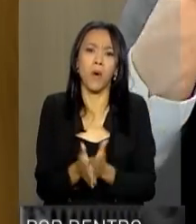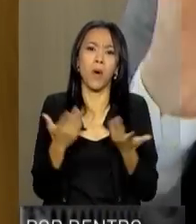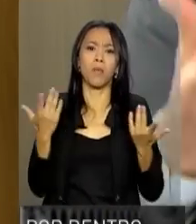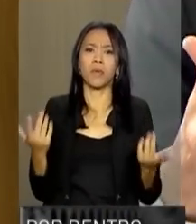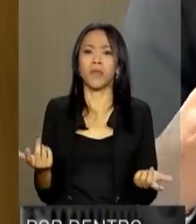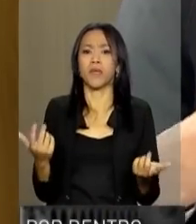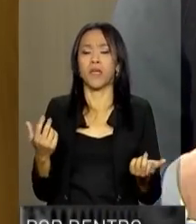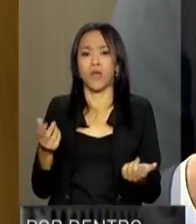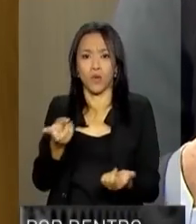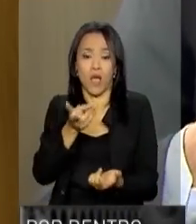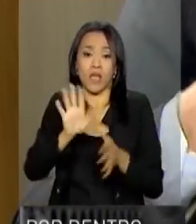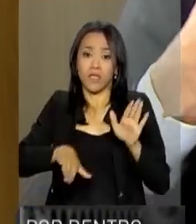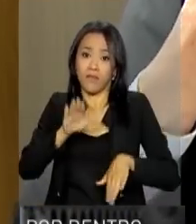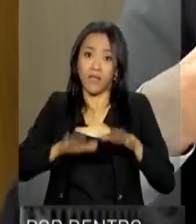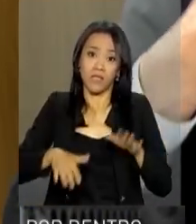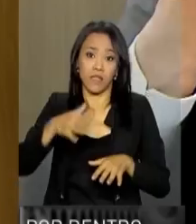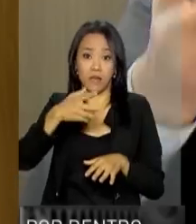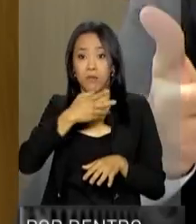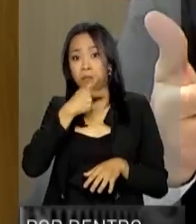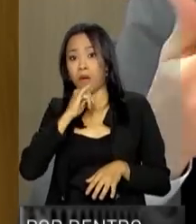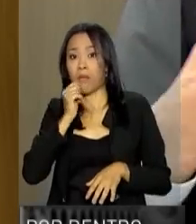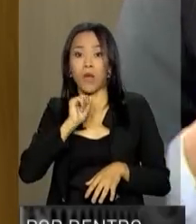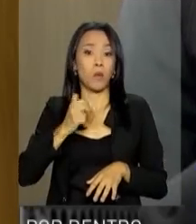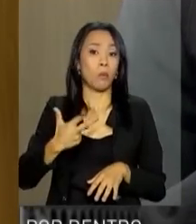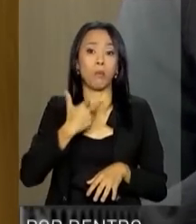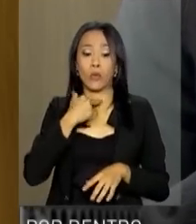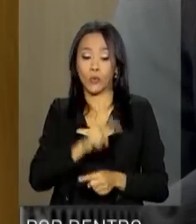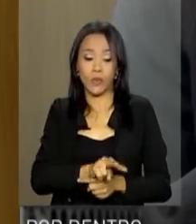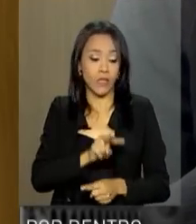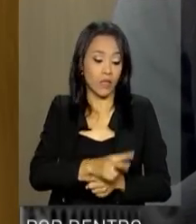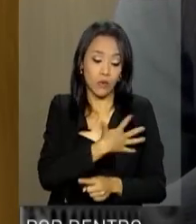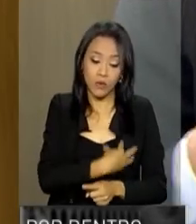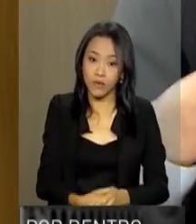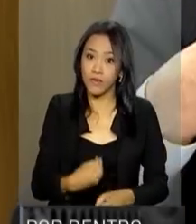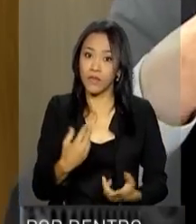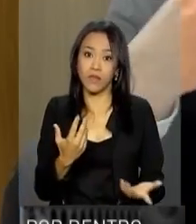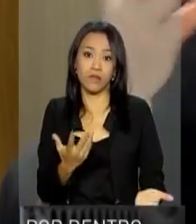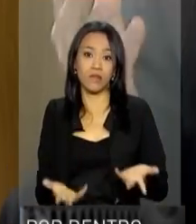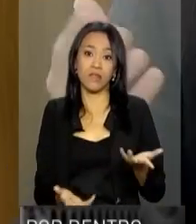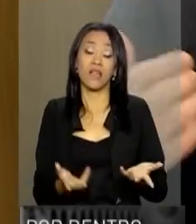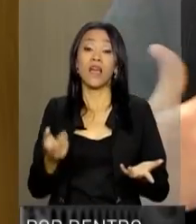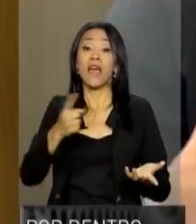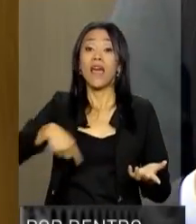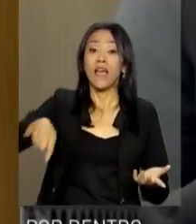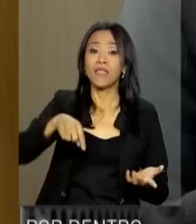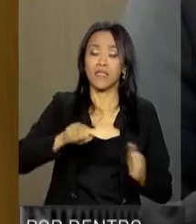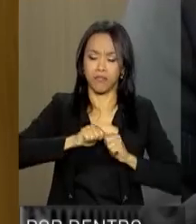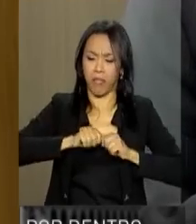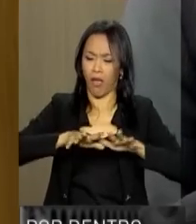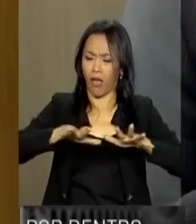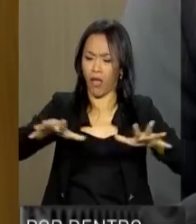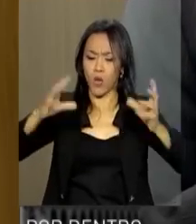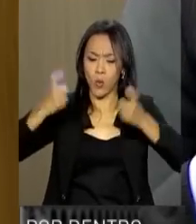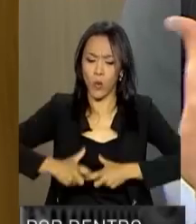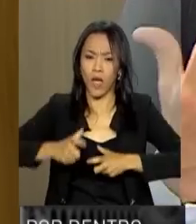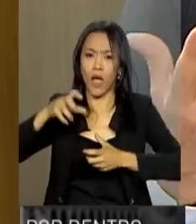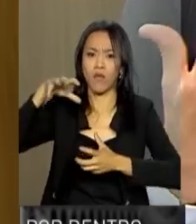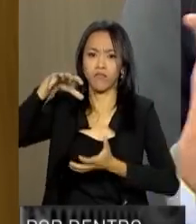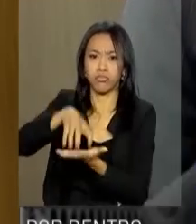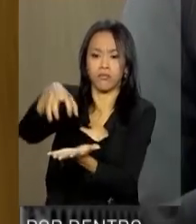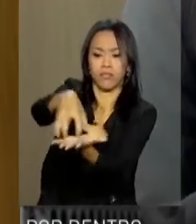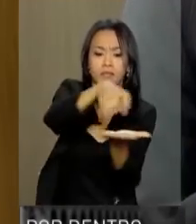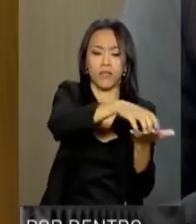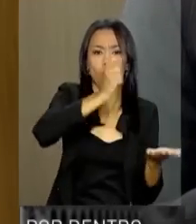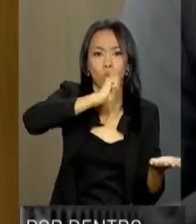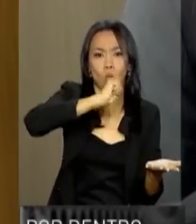poder mais trabalhar não podemos nem cuidar dos seus filhos né essas cracolândias que se multiplicam no brasil todo é tudo isso é